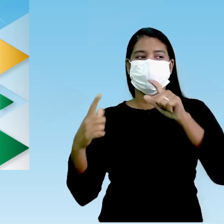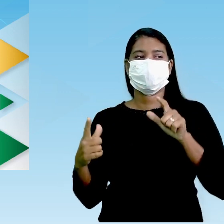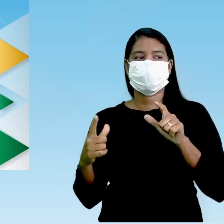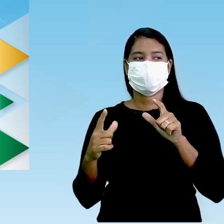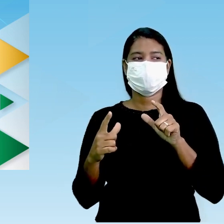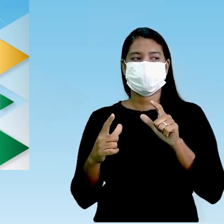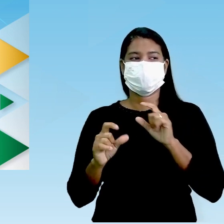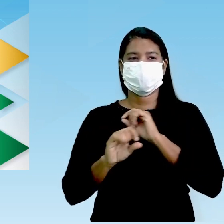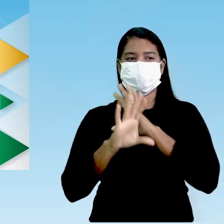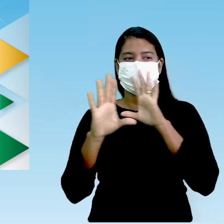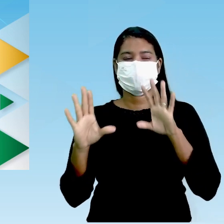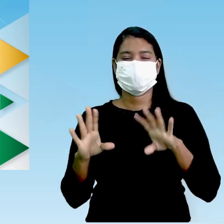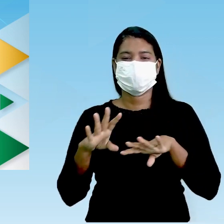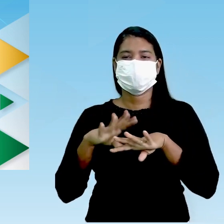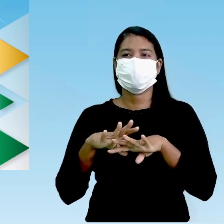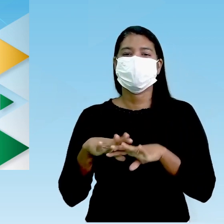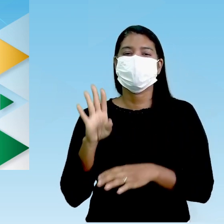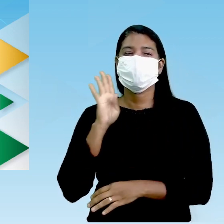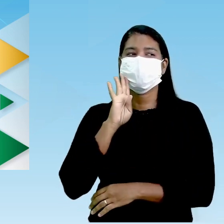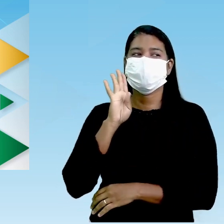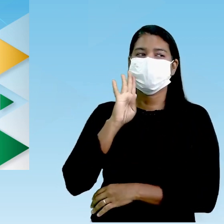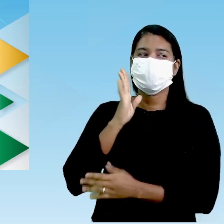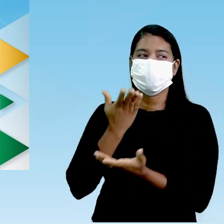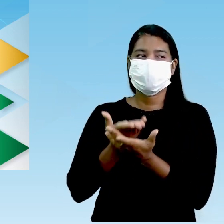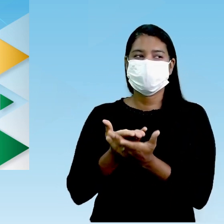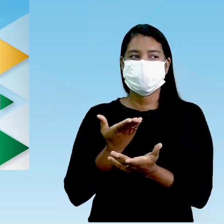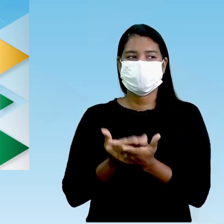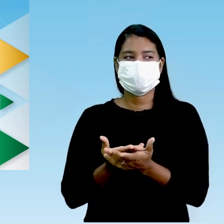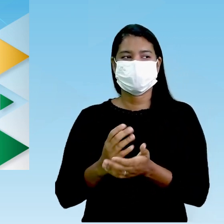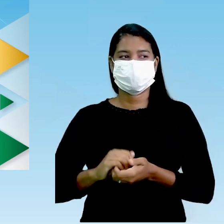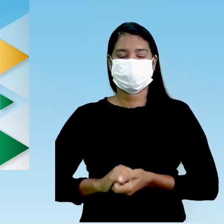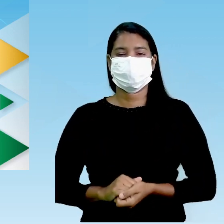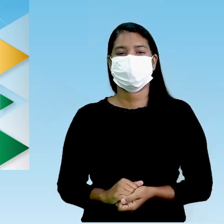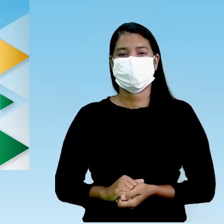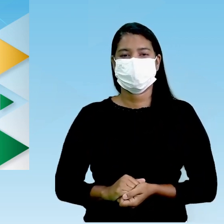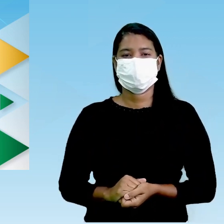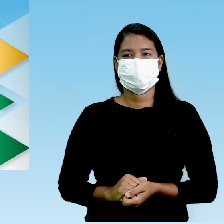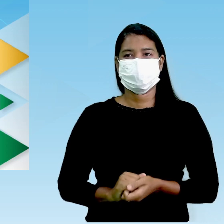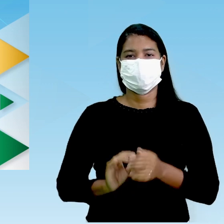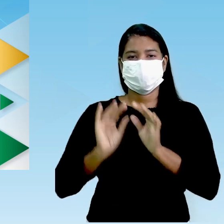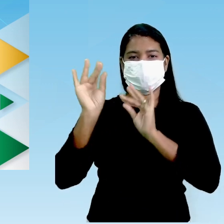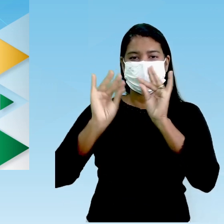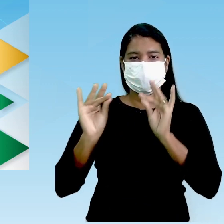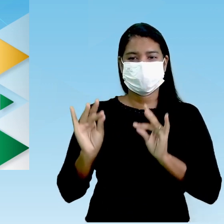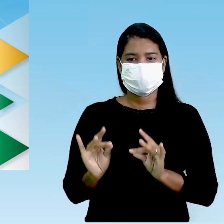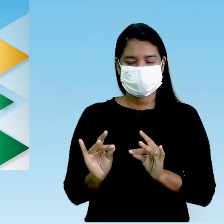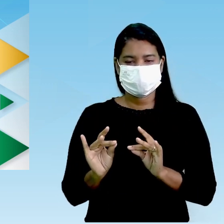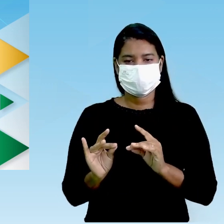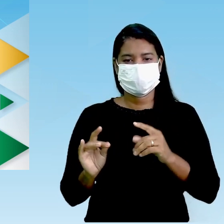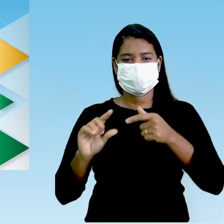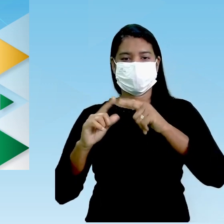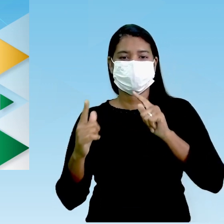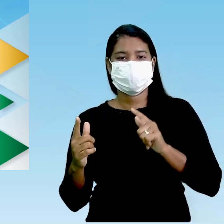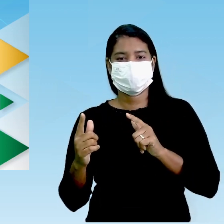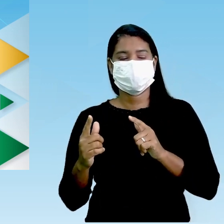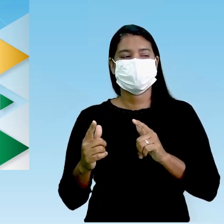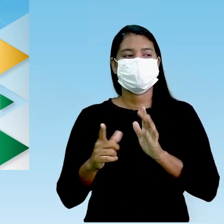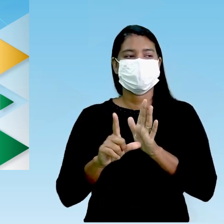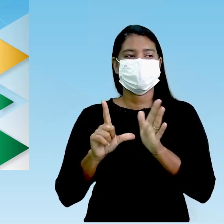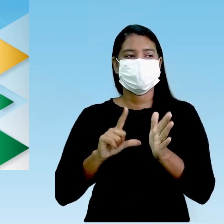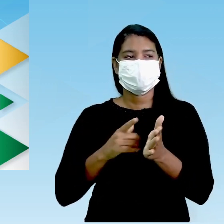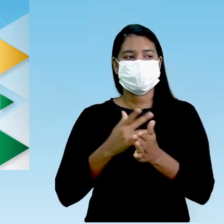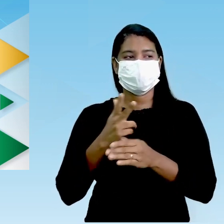né? É um assunto super legal de se estudar e nós vamos falar especificamente sobre polígono. Mas antes de começar a nossa